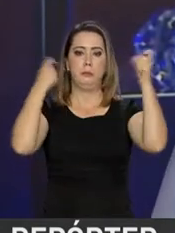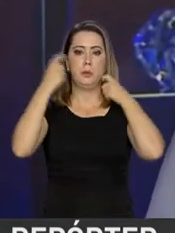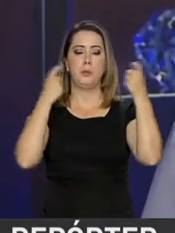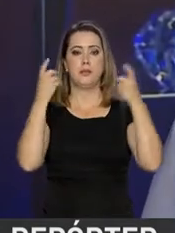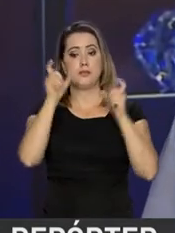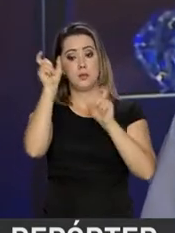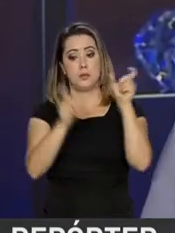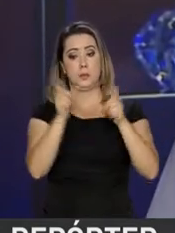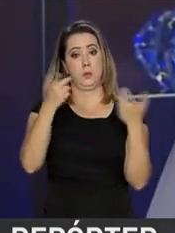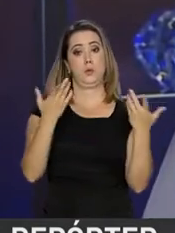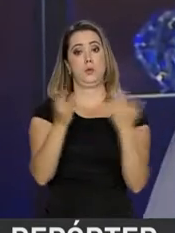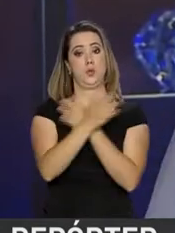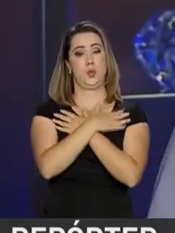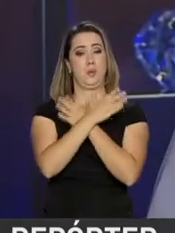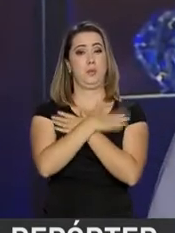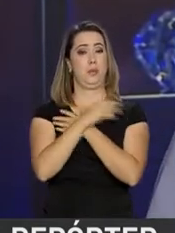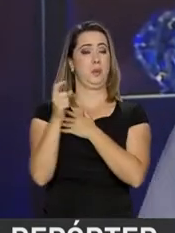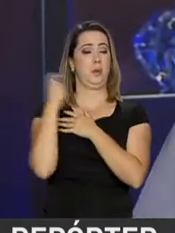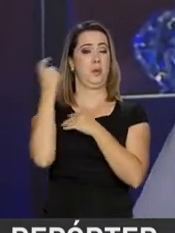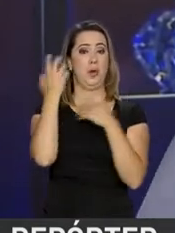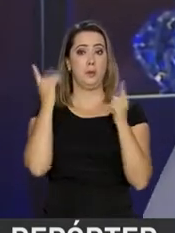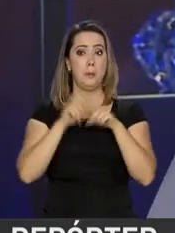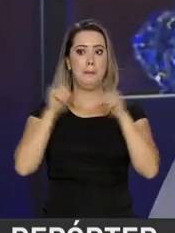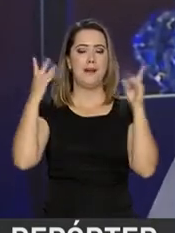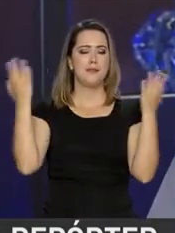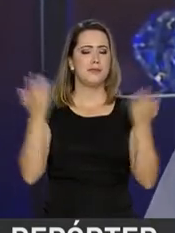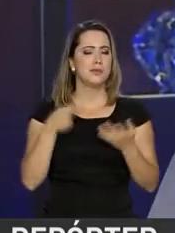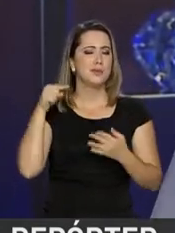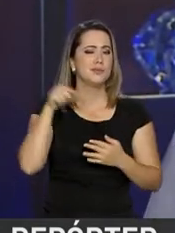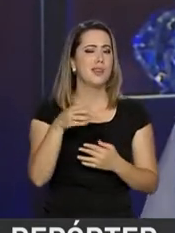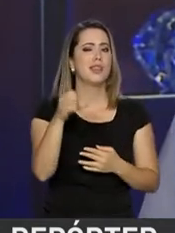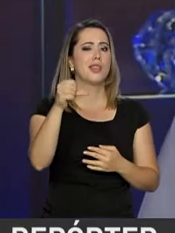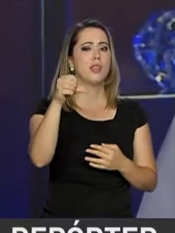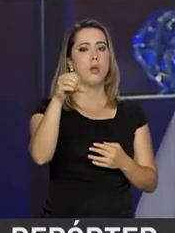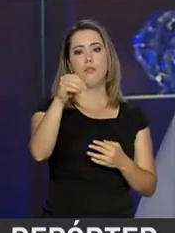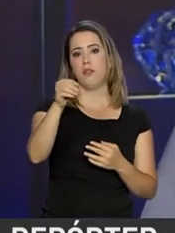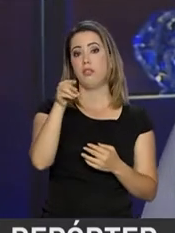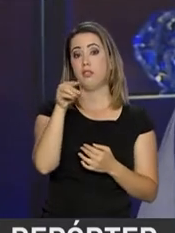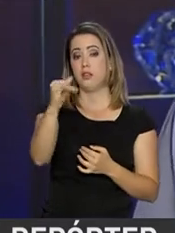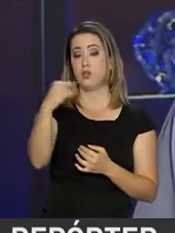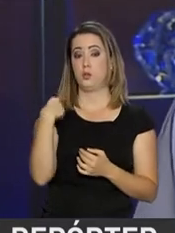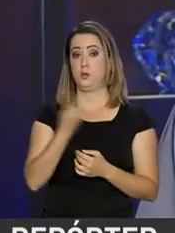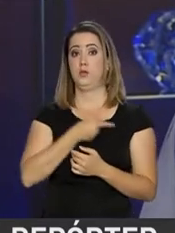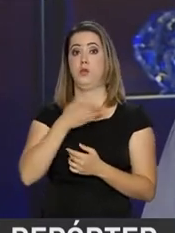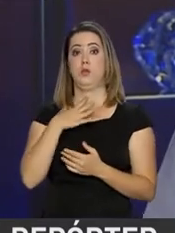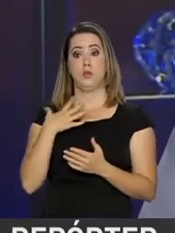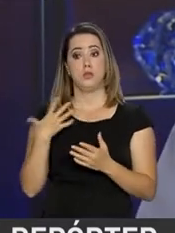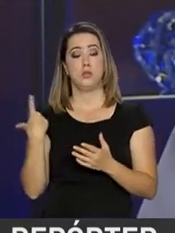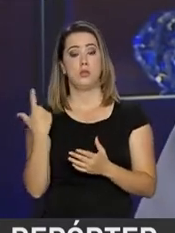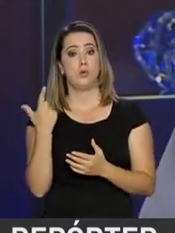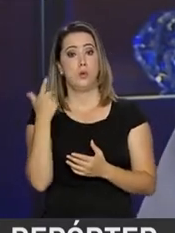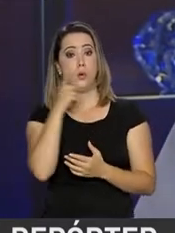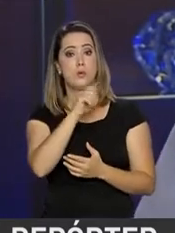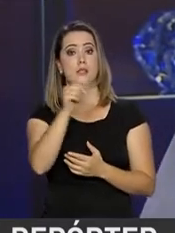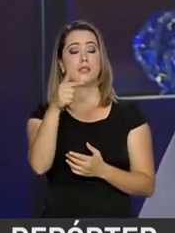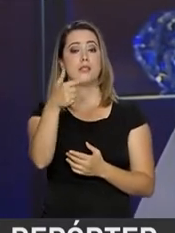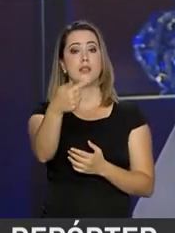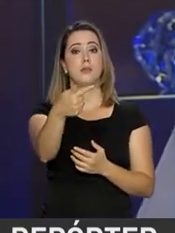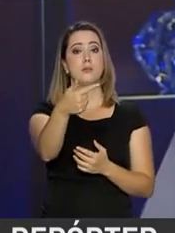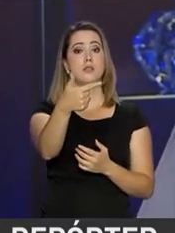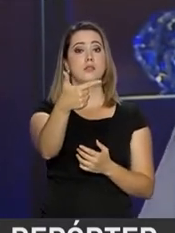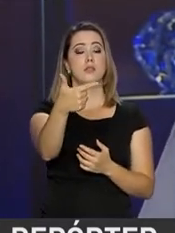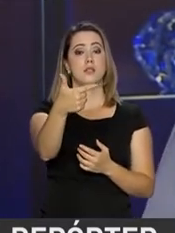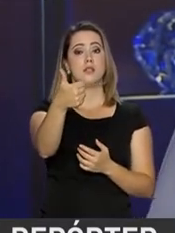trabalhadores brasileiros por desemprego no nosso país mas nesses 90 dias nós conseguimos 720 mil